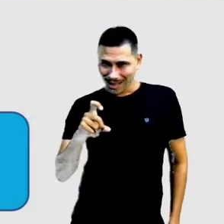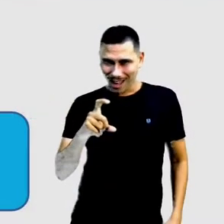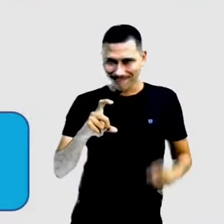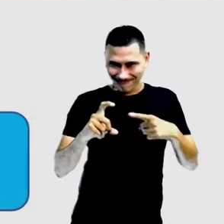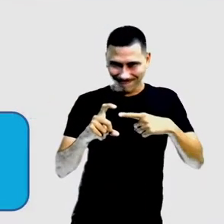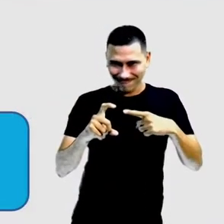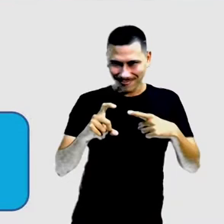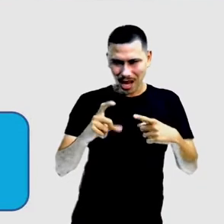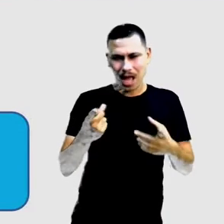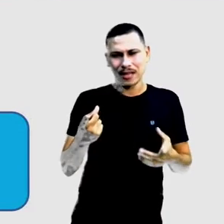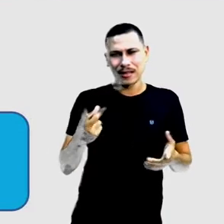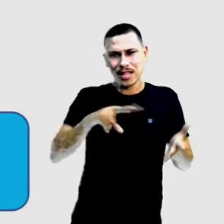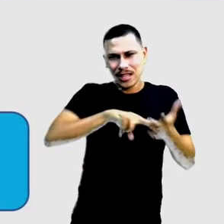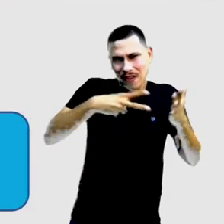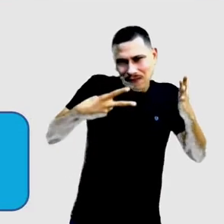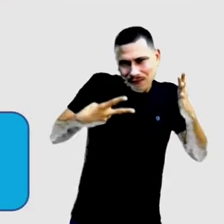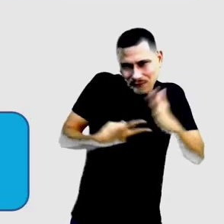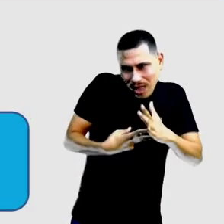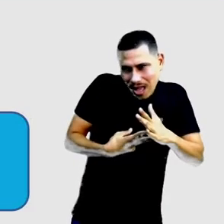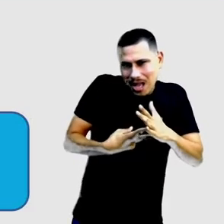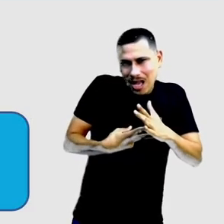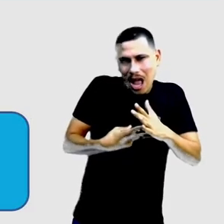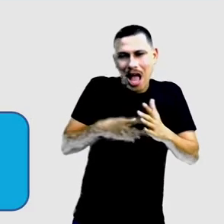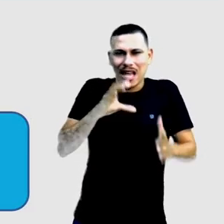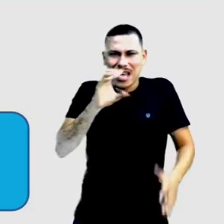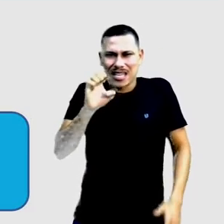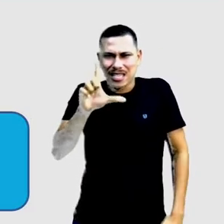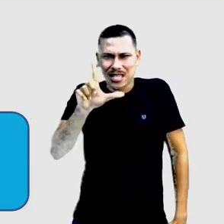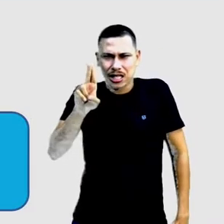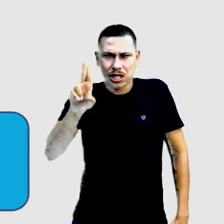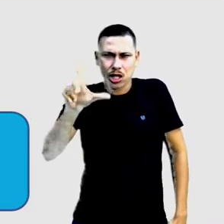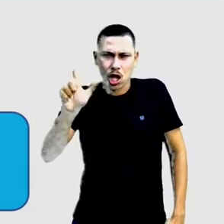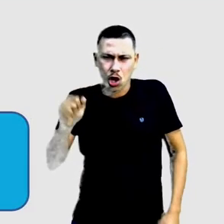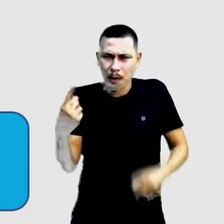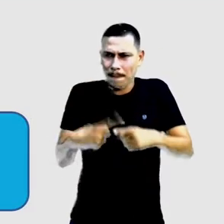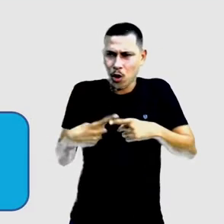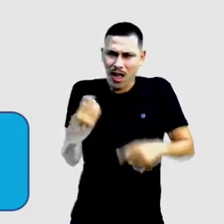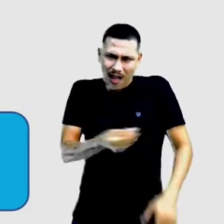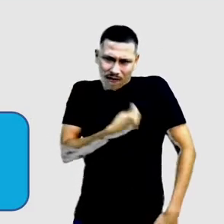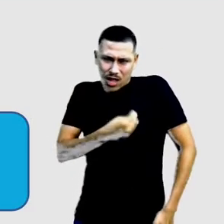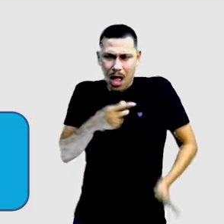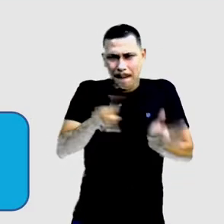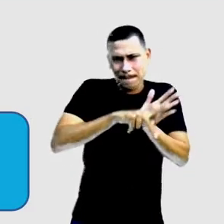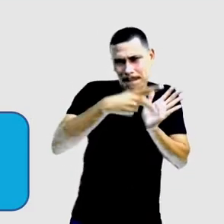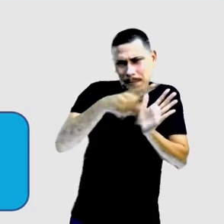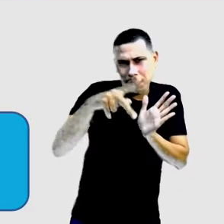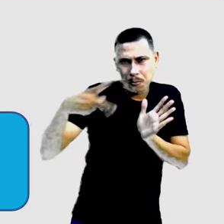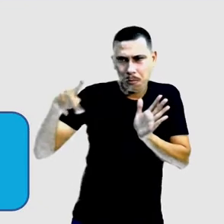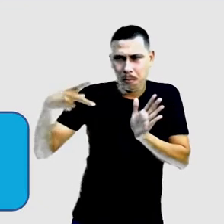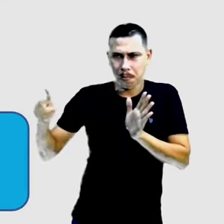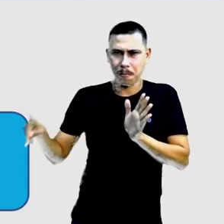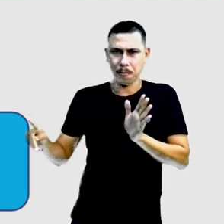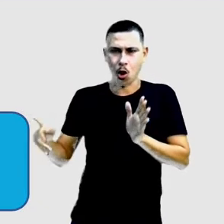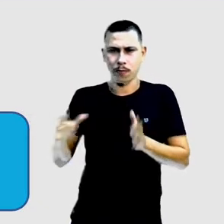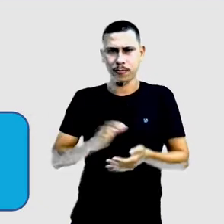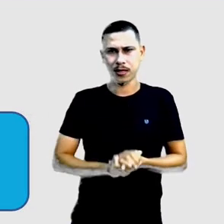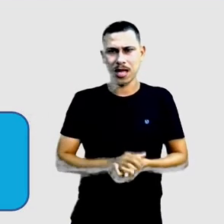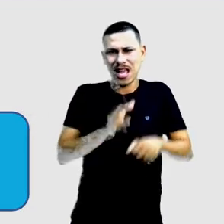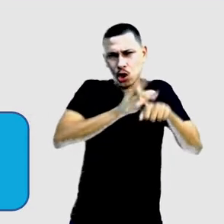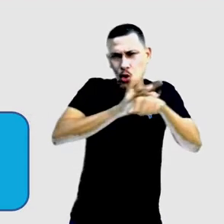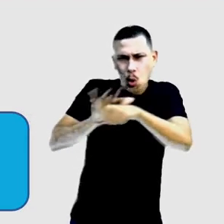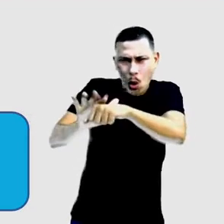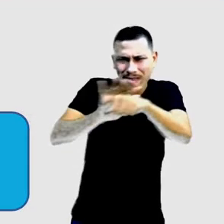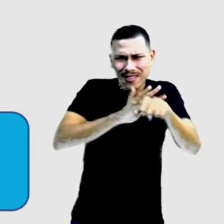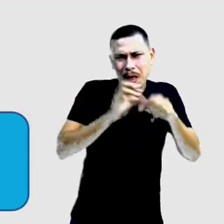como células pois elas também devem o seu próprio sistema de vida sua transmissão pode ocorrer através de